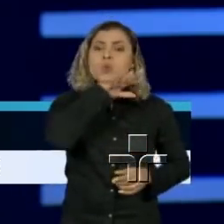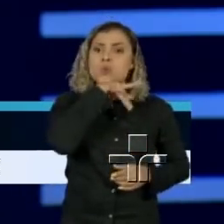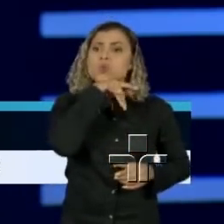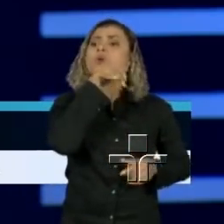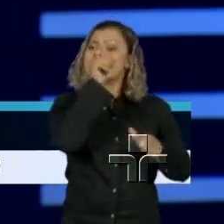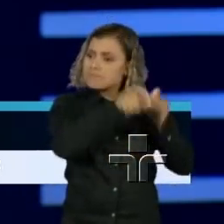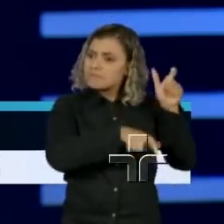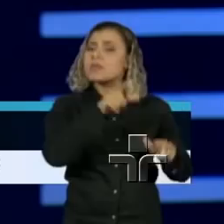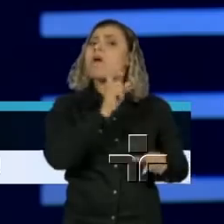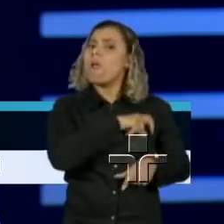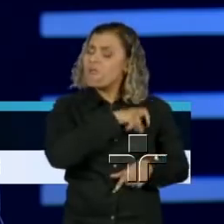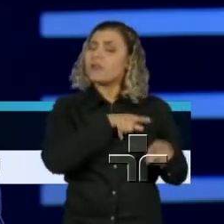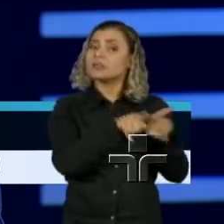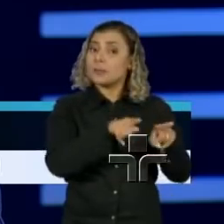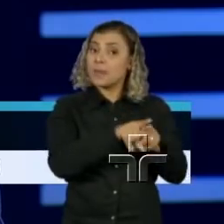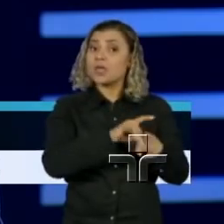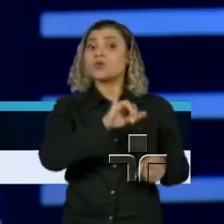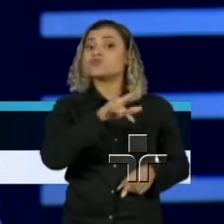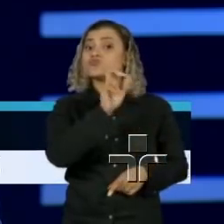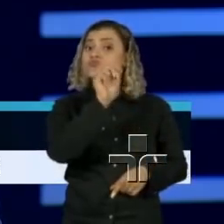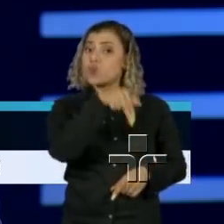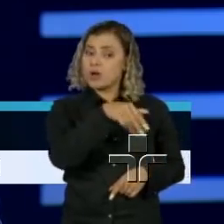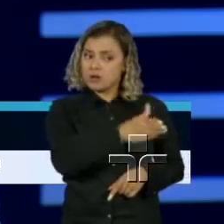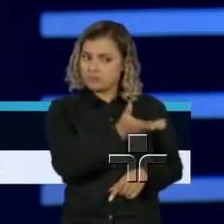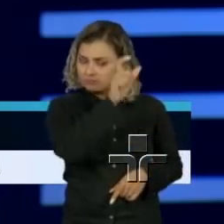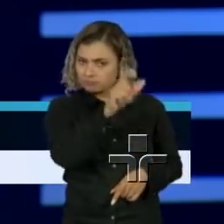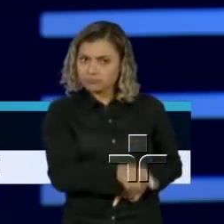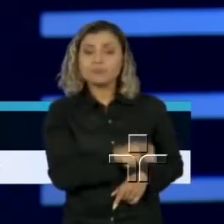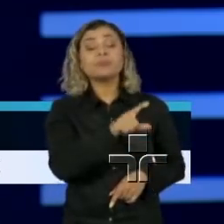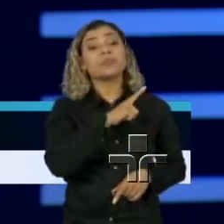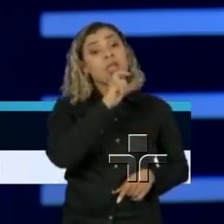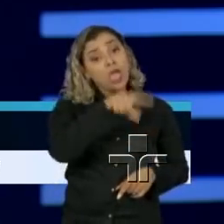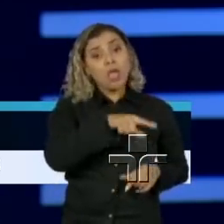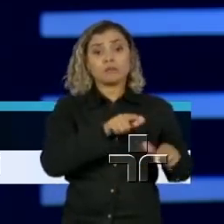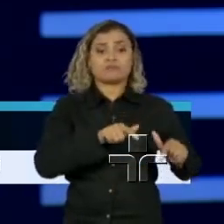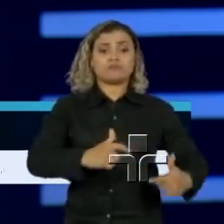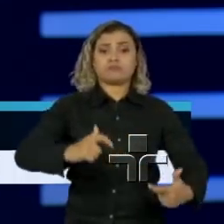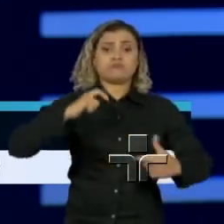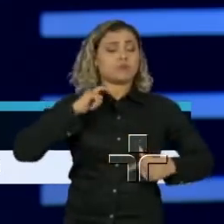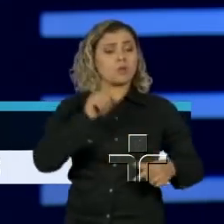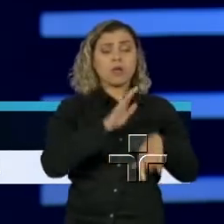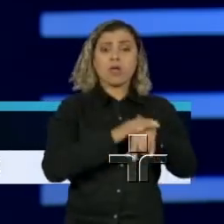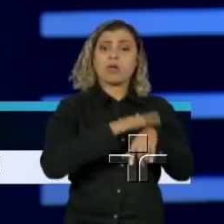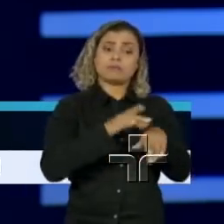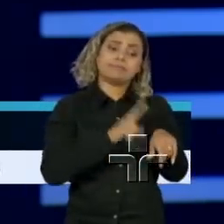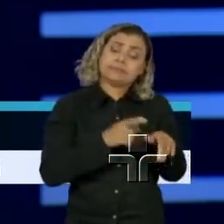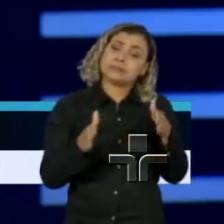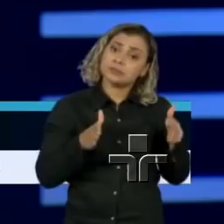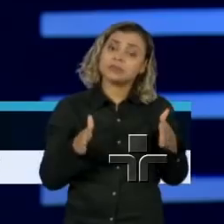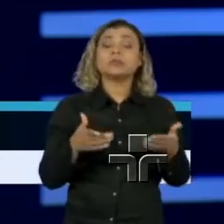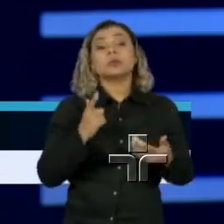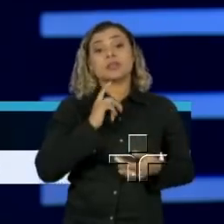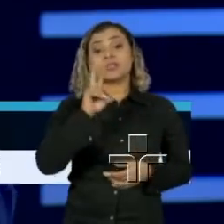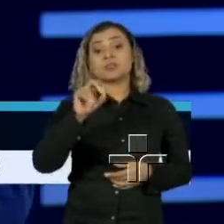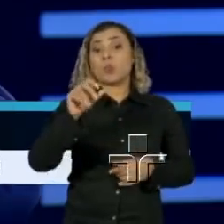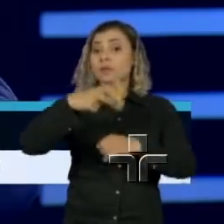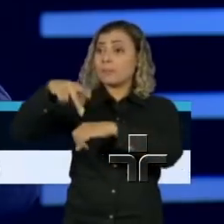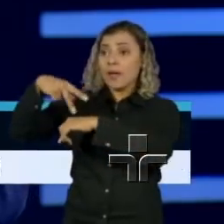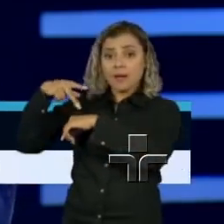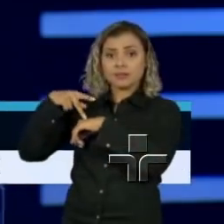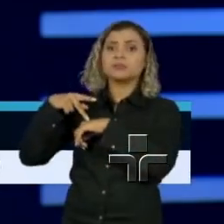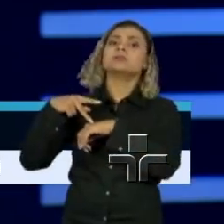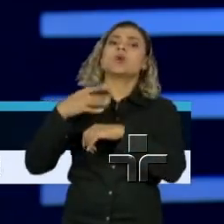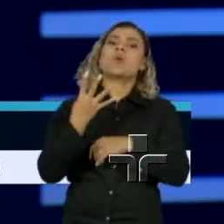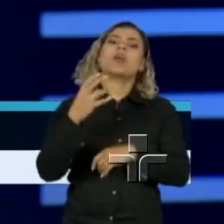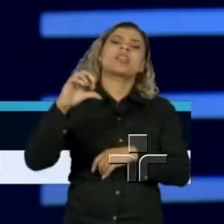em relação ao autoproclamado presidente Guaidó, é uma situação sui generis. Como é que, e aí cabe aos 50 países, e vamos deixar de lado os